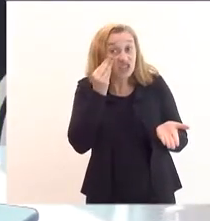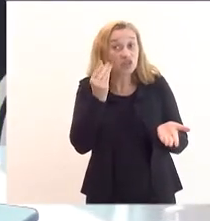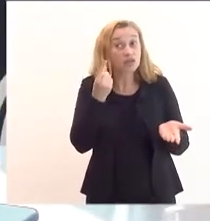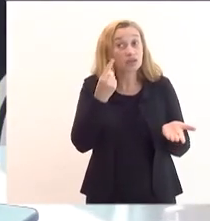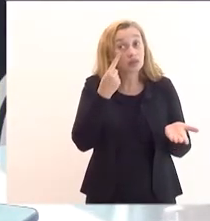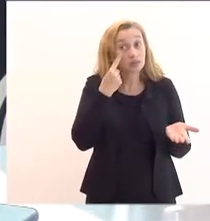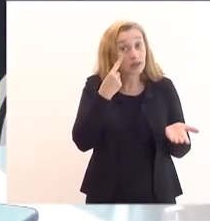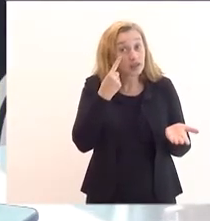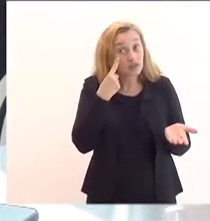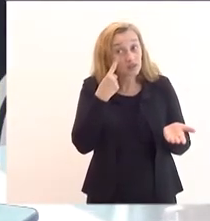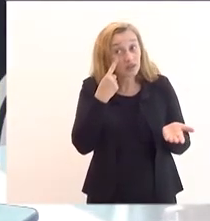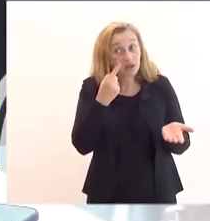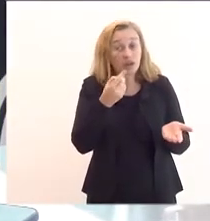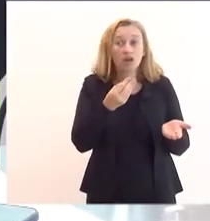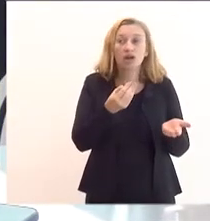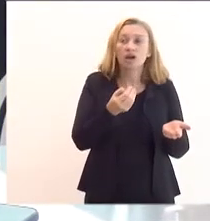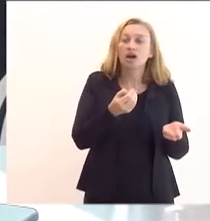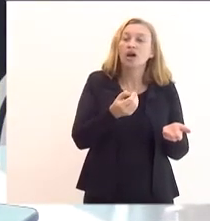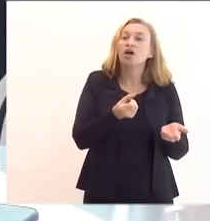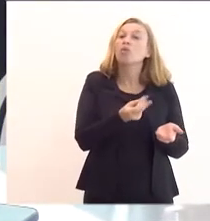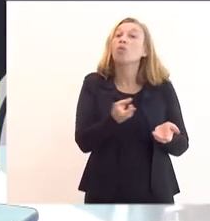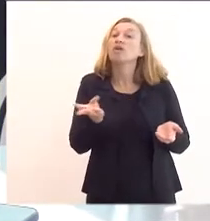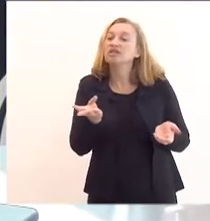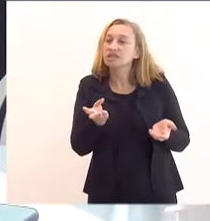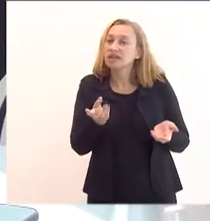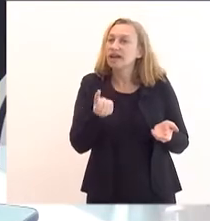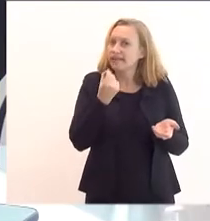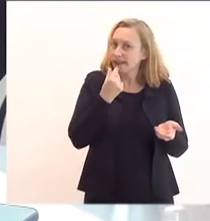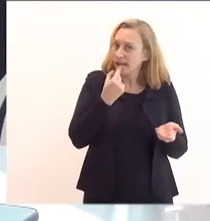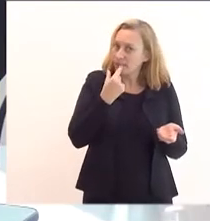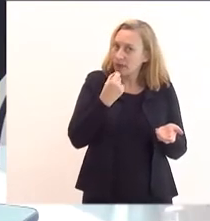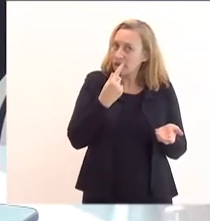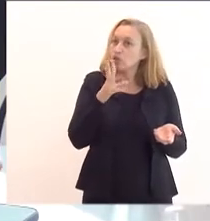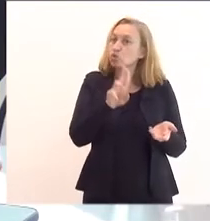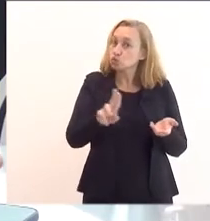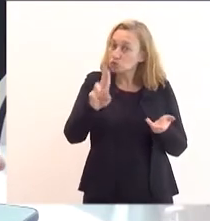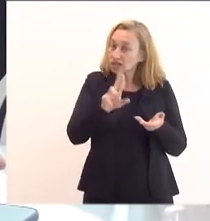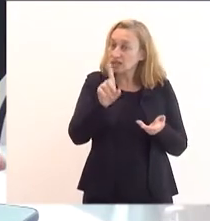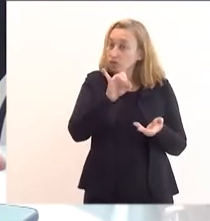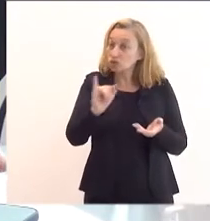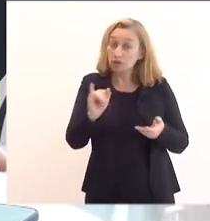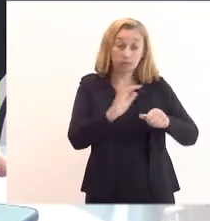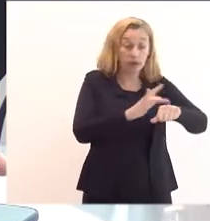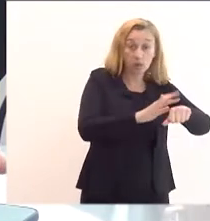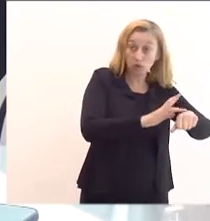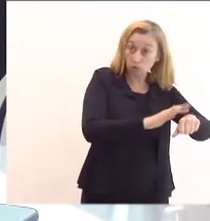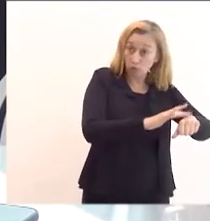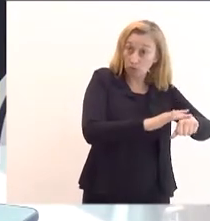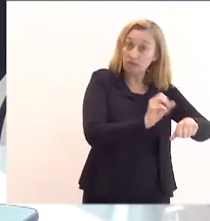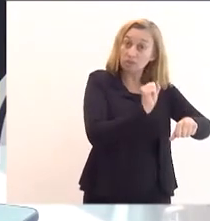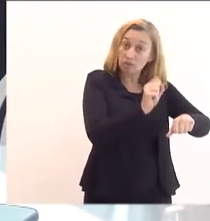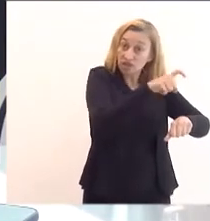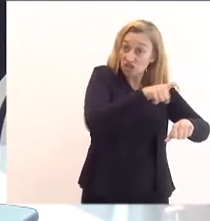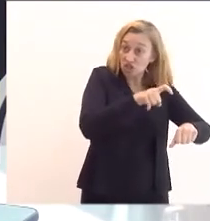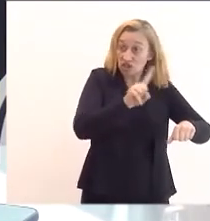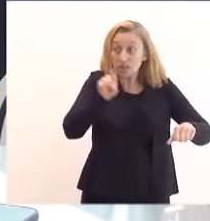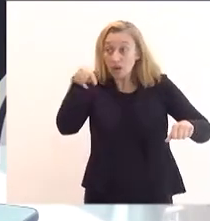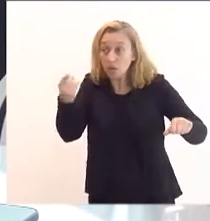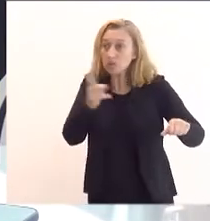as dosagens. Porque para uma doença pode ser uma do X, outra